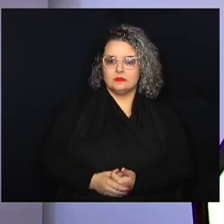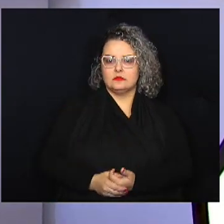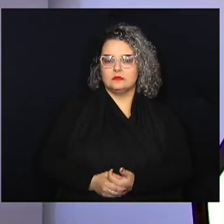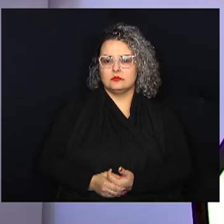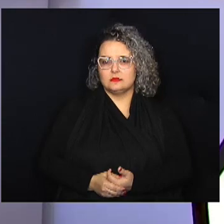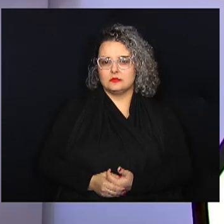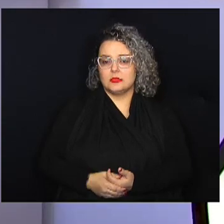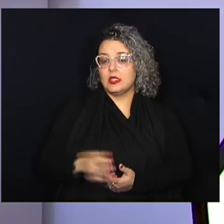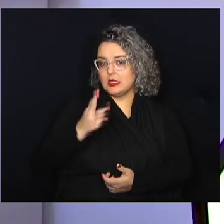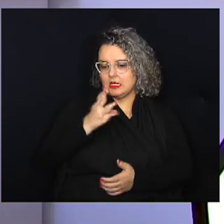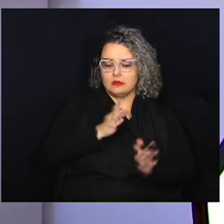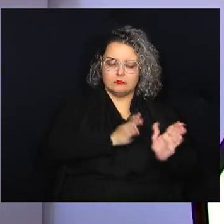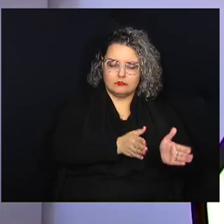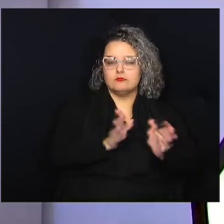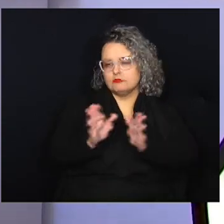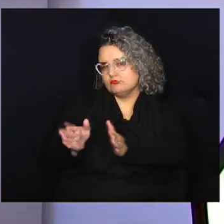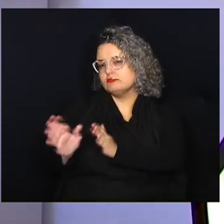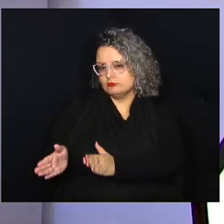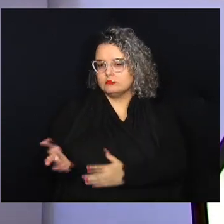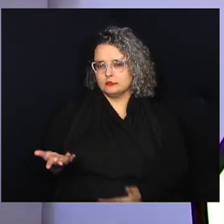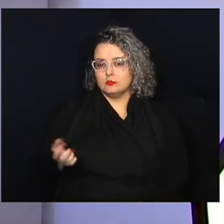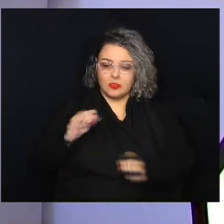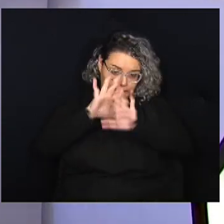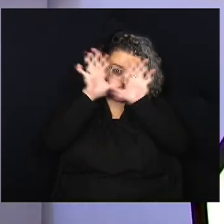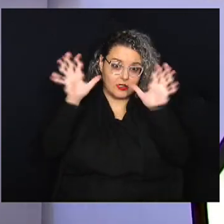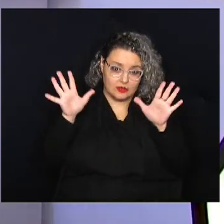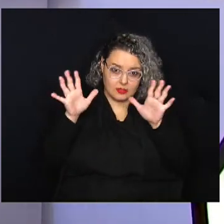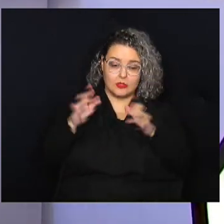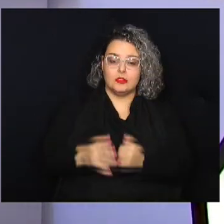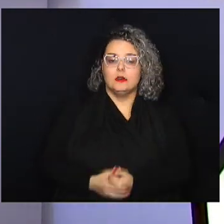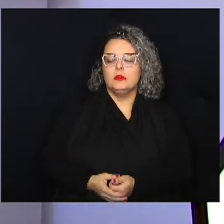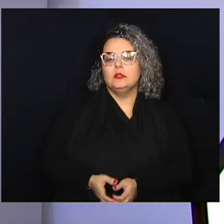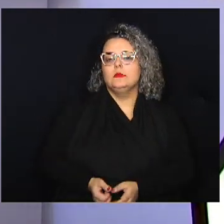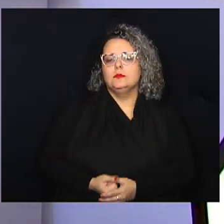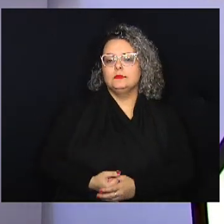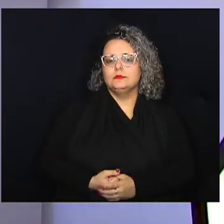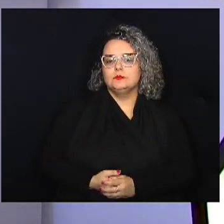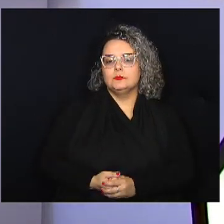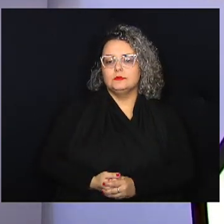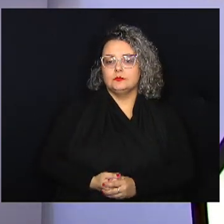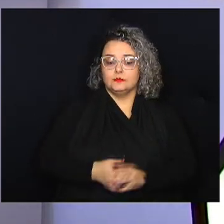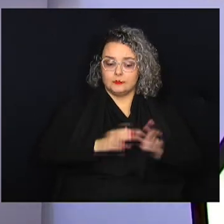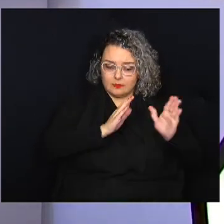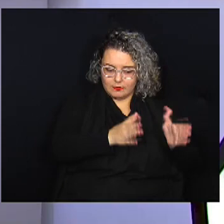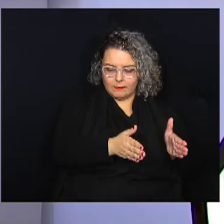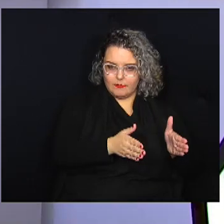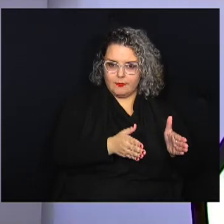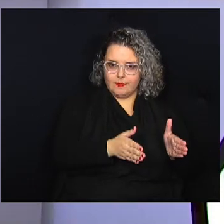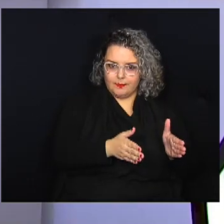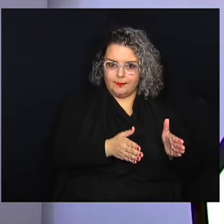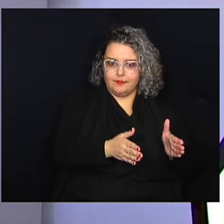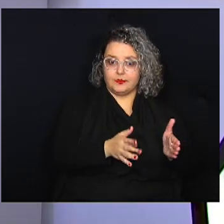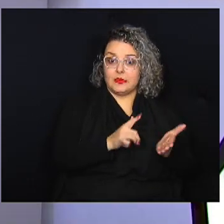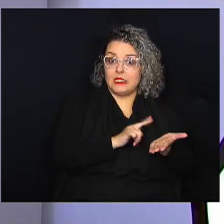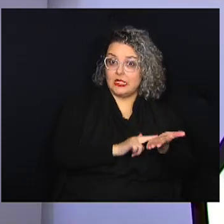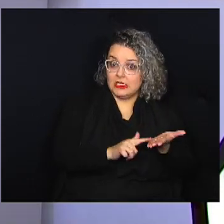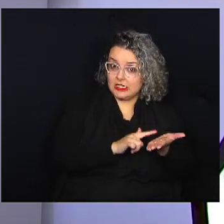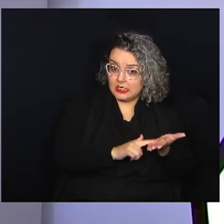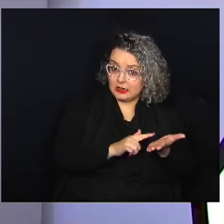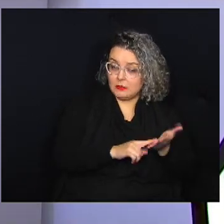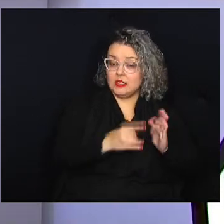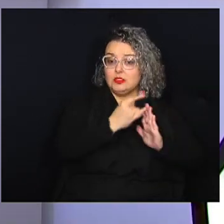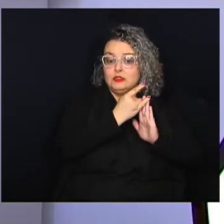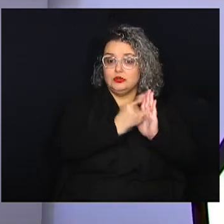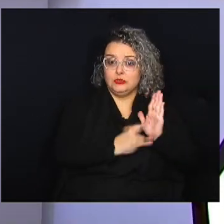3 etapas, digamos assim, para ficar mais didático, né? A gente faz a parte da higienização dos documentos.